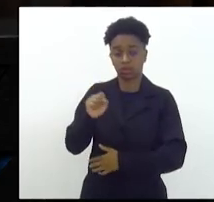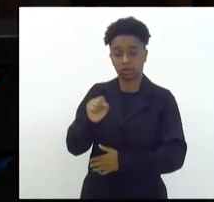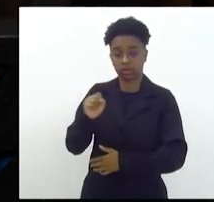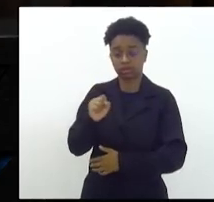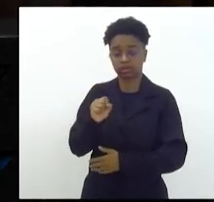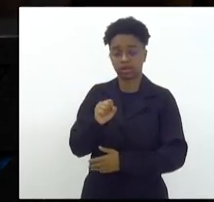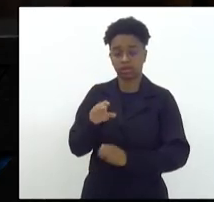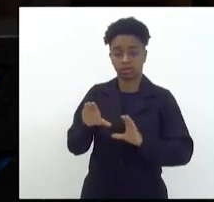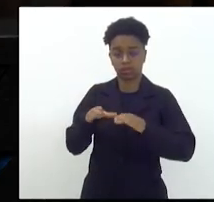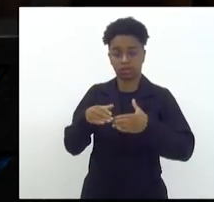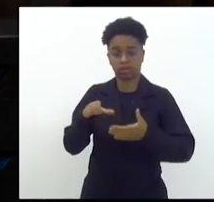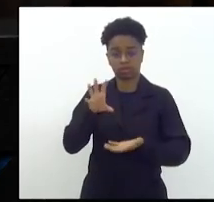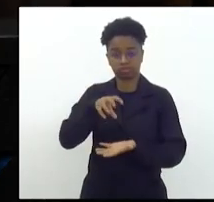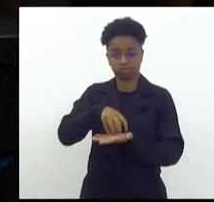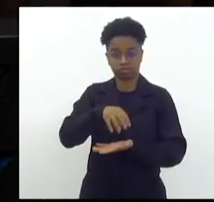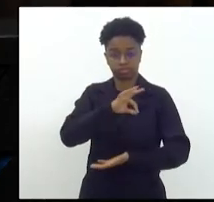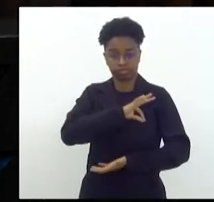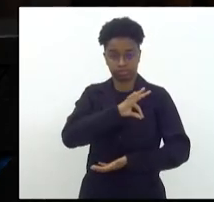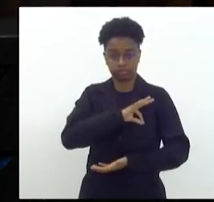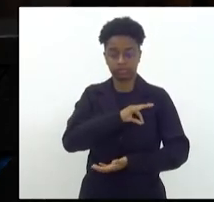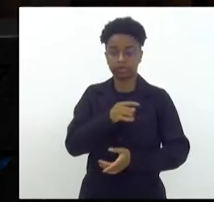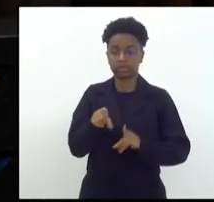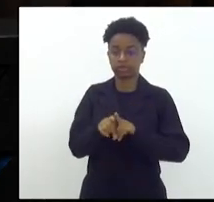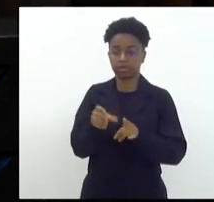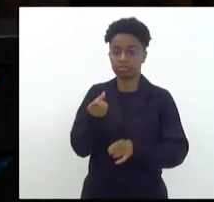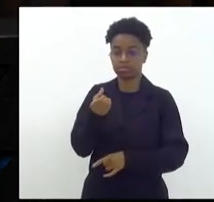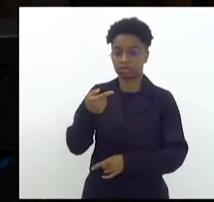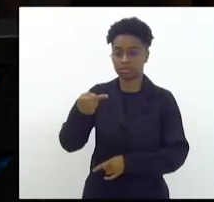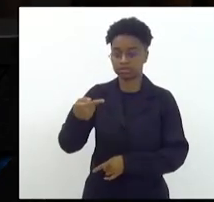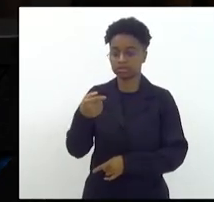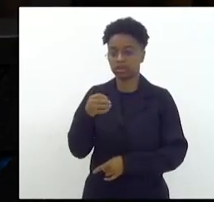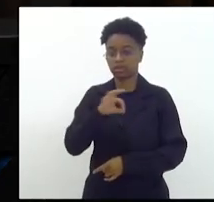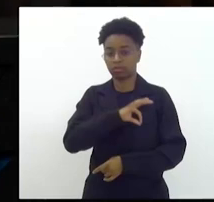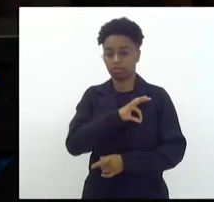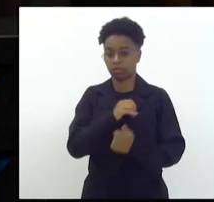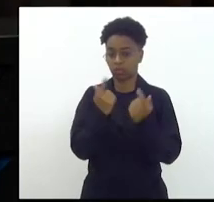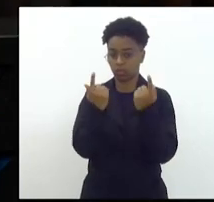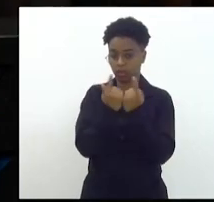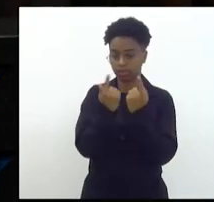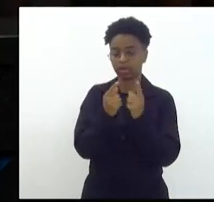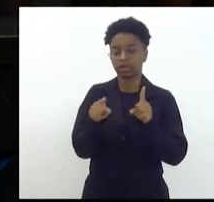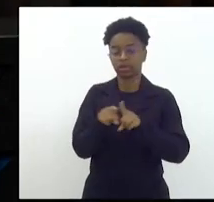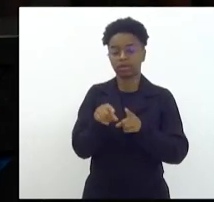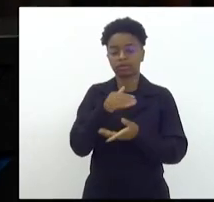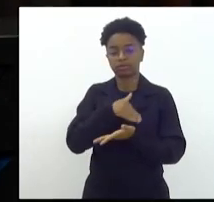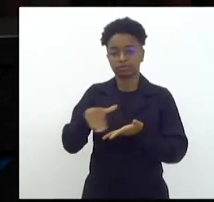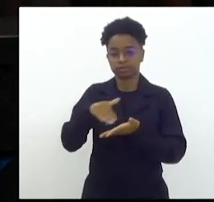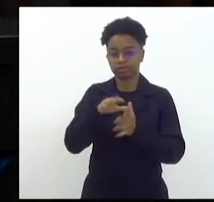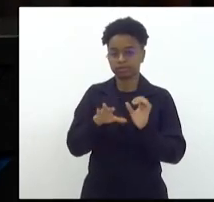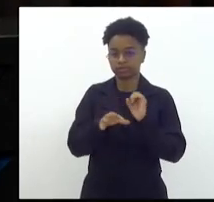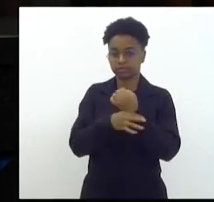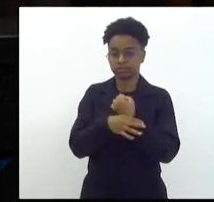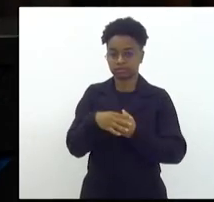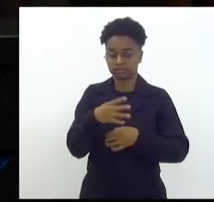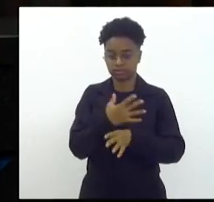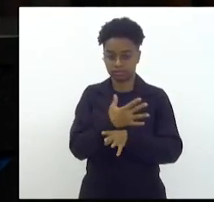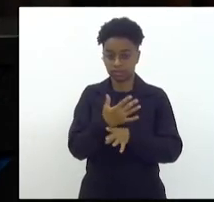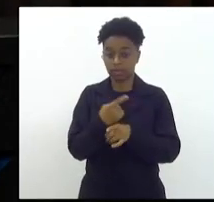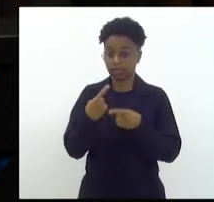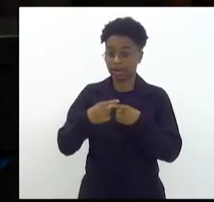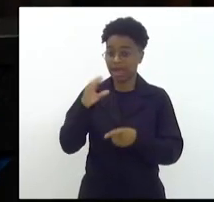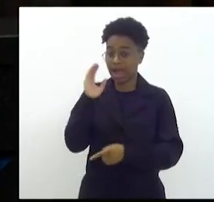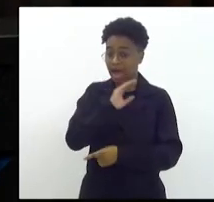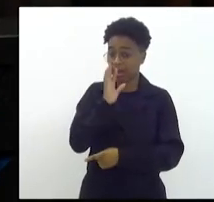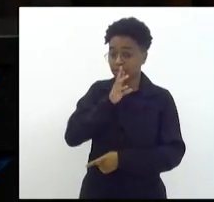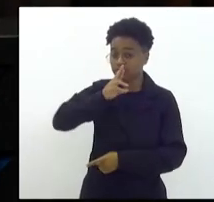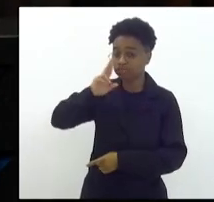34º batalhão a 67 polícia de Guapimirim e a nossa Secretaria de Segurança Municipal que rápida a